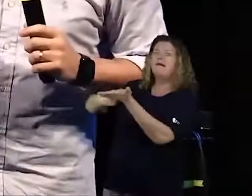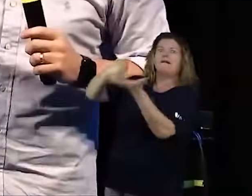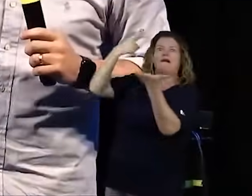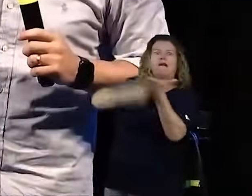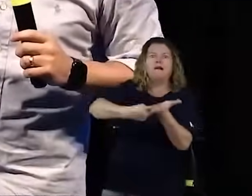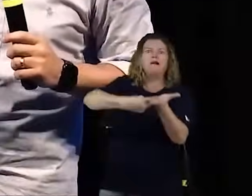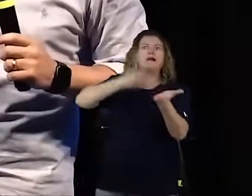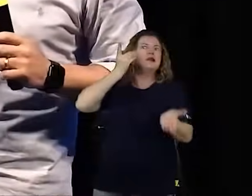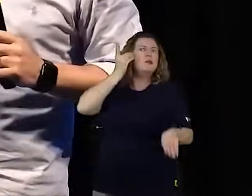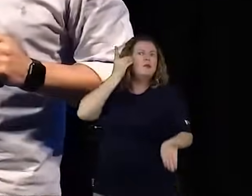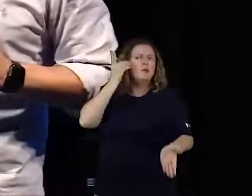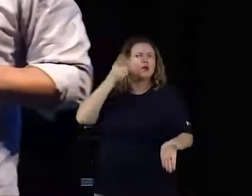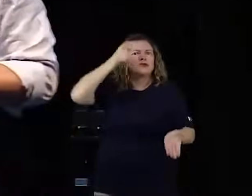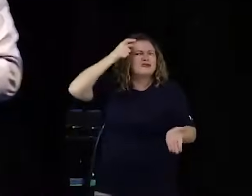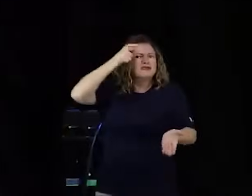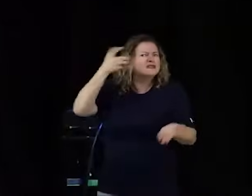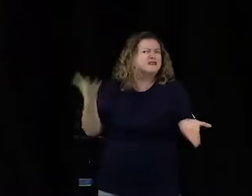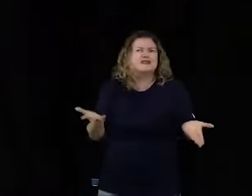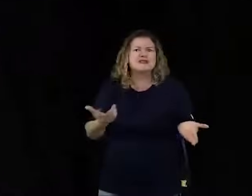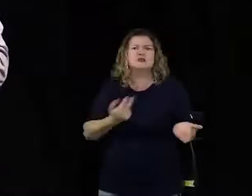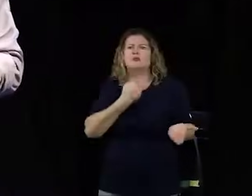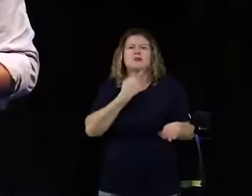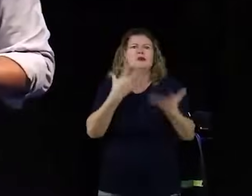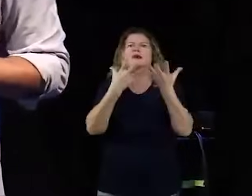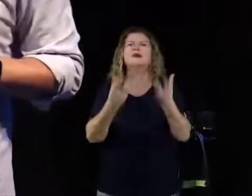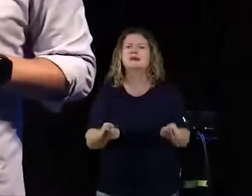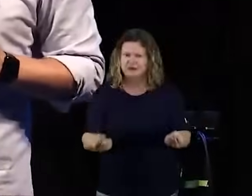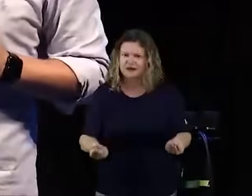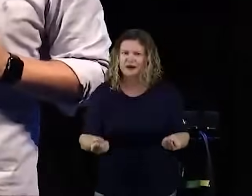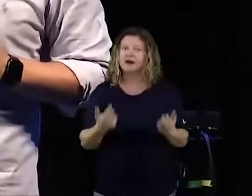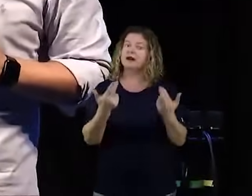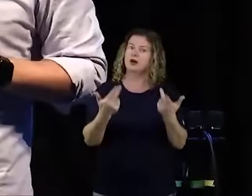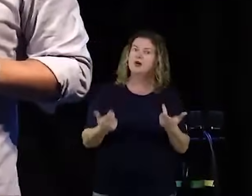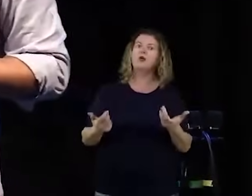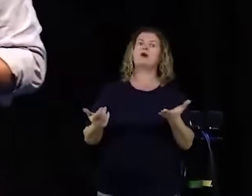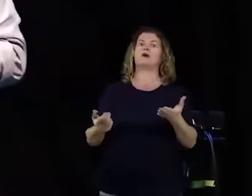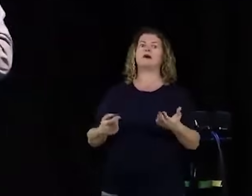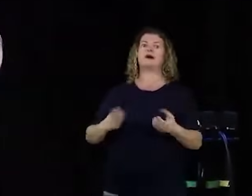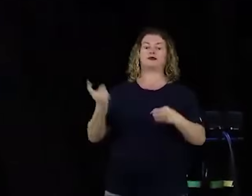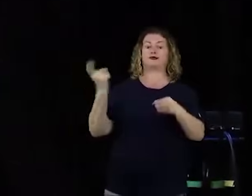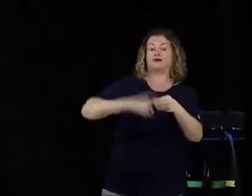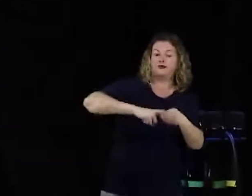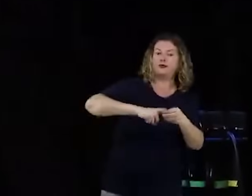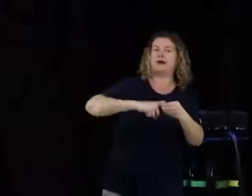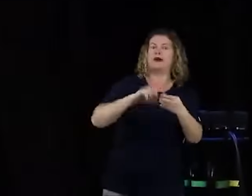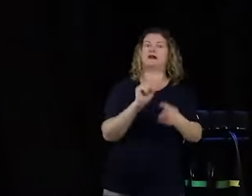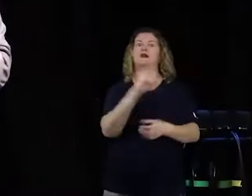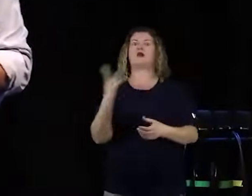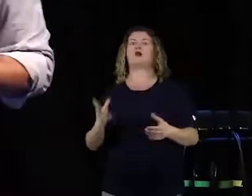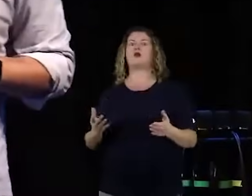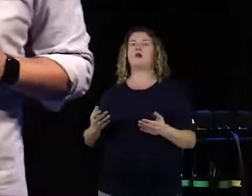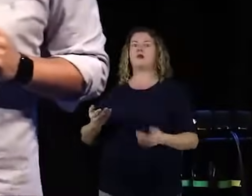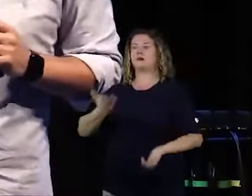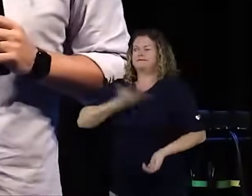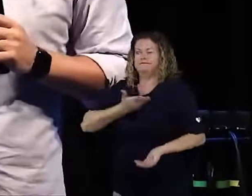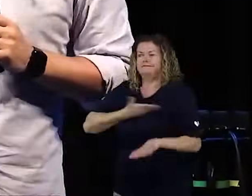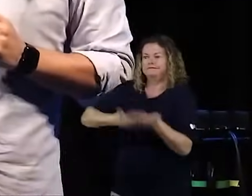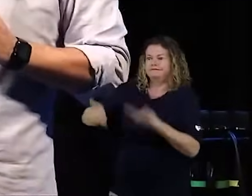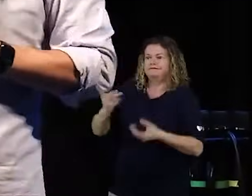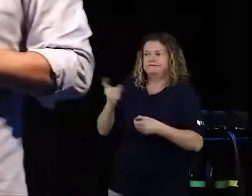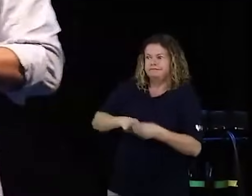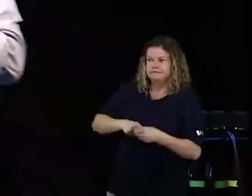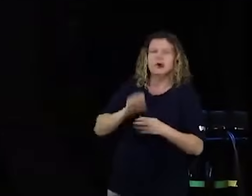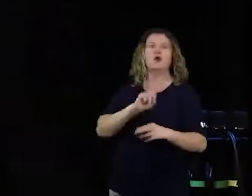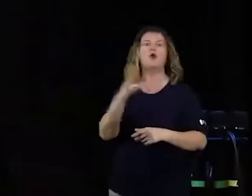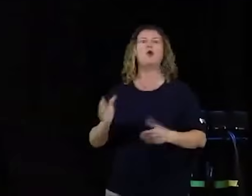consolidada através de sociedades afetivas ou casamentos com pessoas ímpias se você se casa com uma pessoa que não é filha de Deus terá